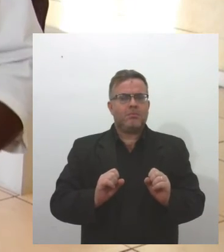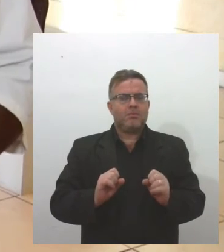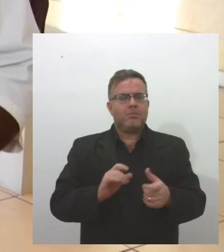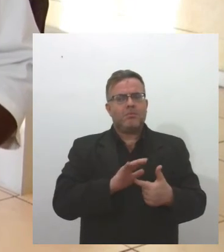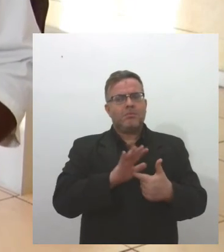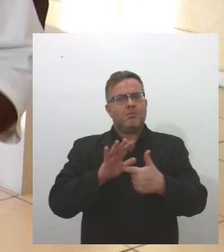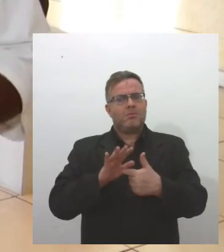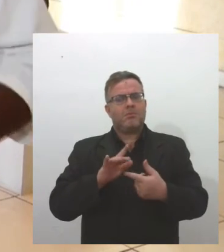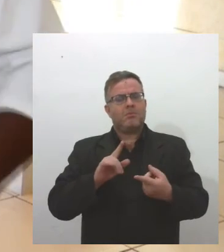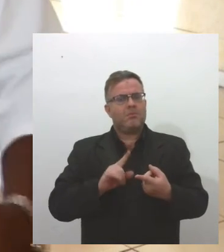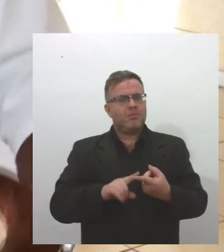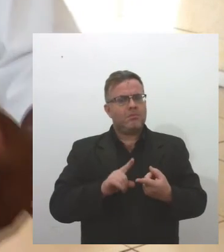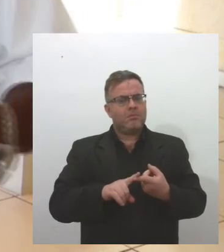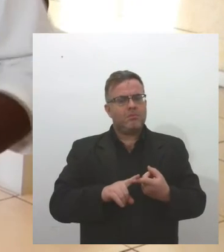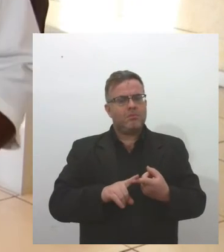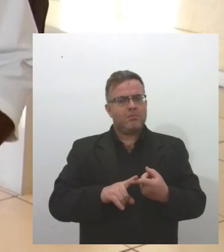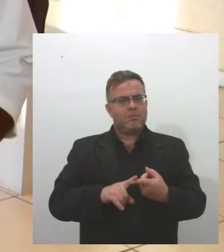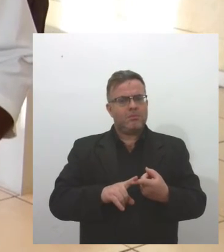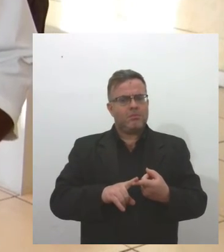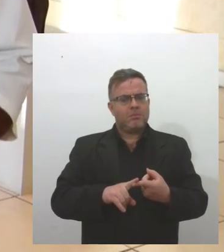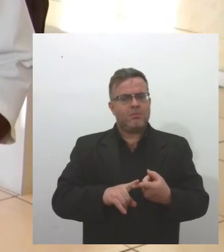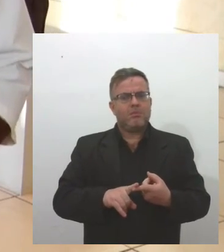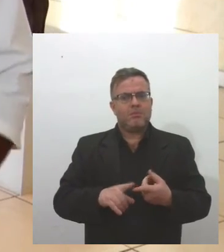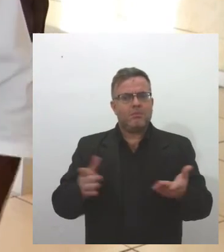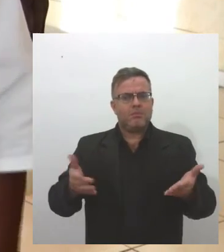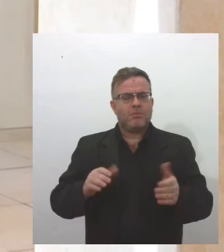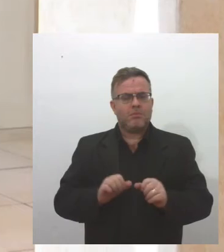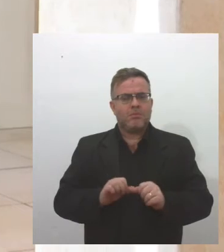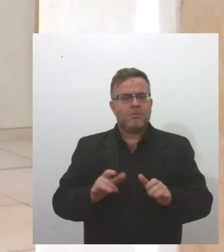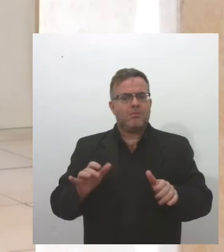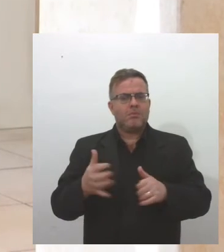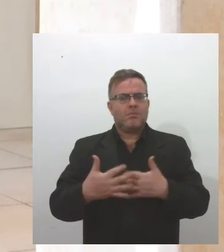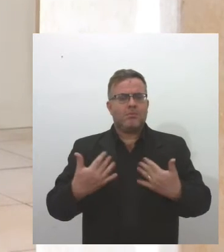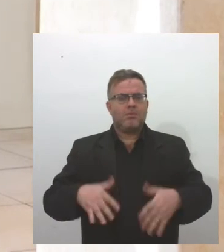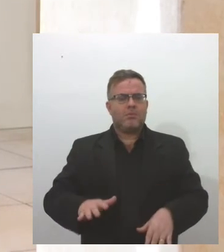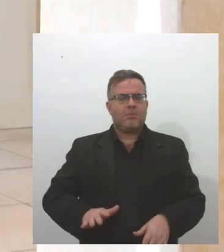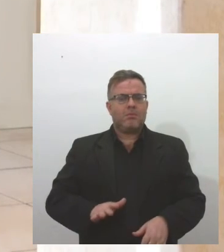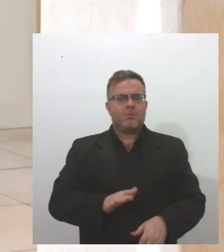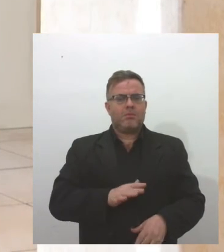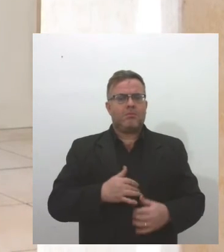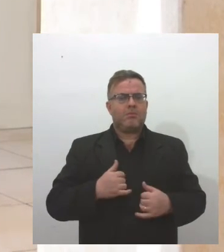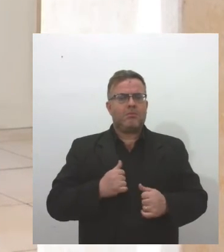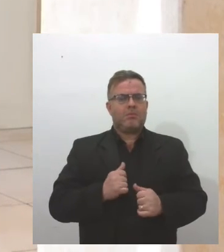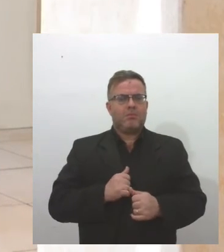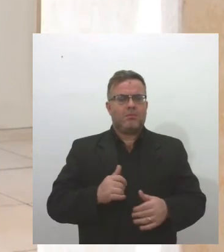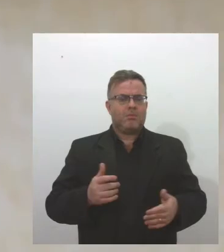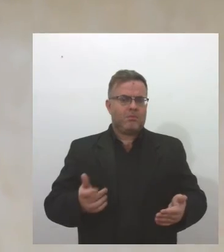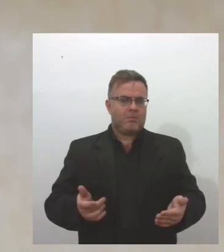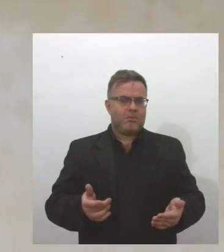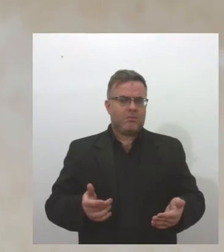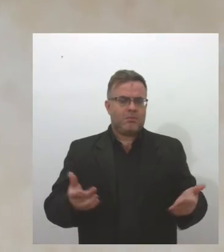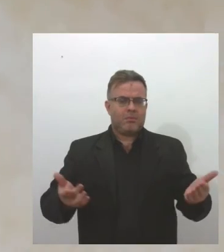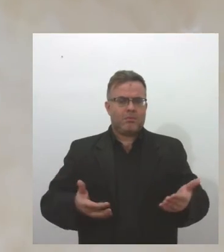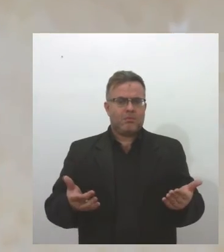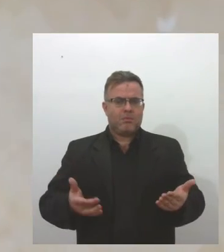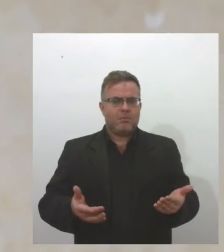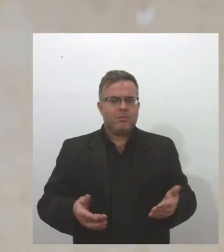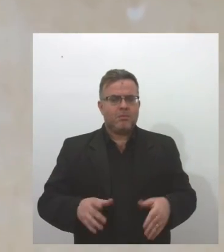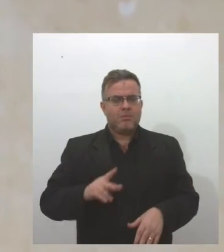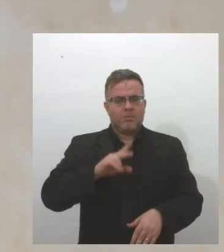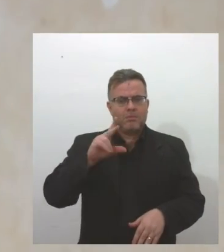também passar essa fase negra que a gente está passando da pandemia. A exposição Simbolismo Escultural